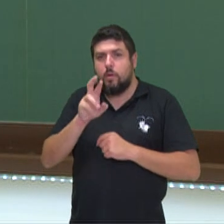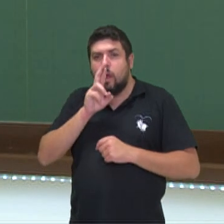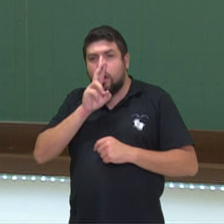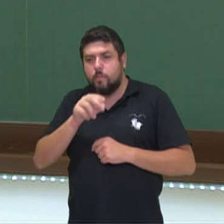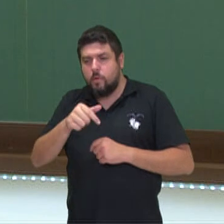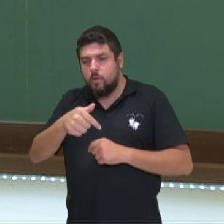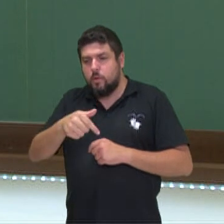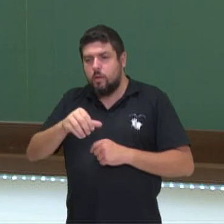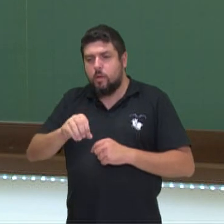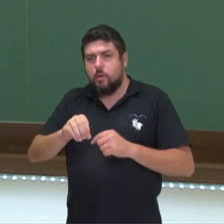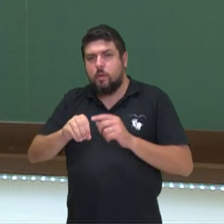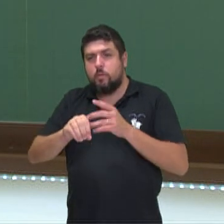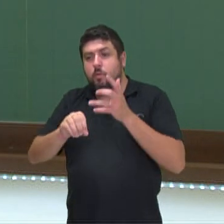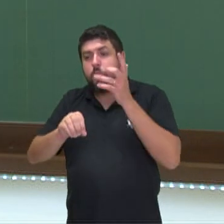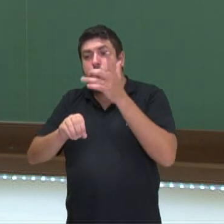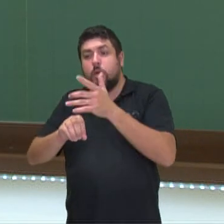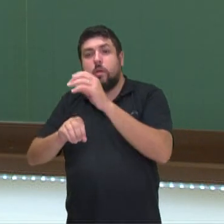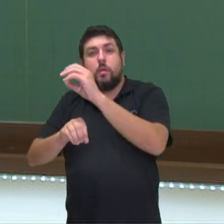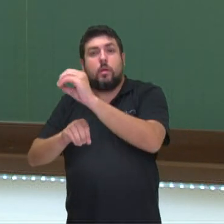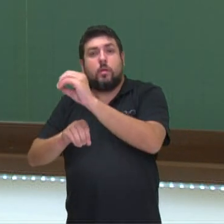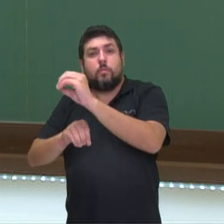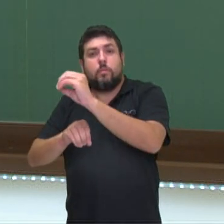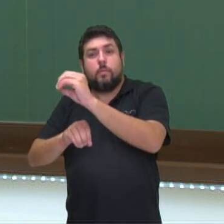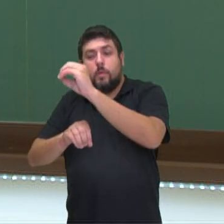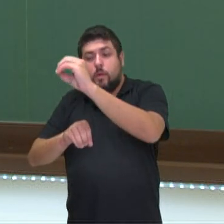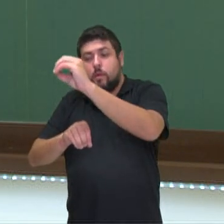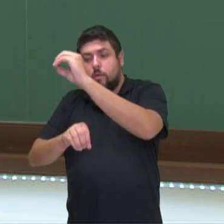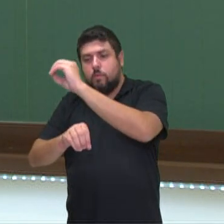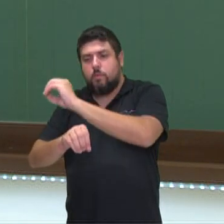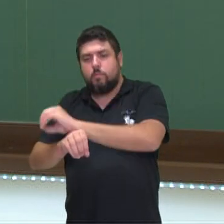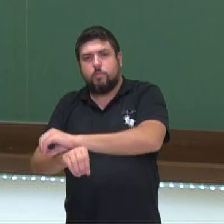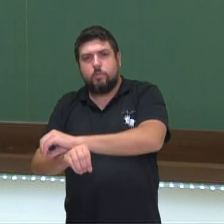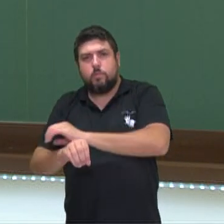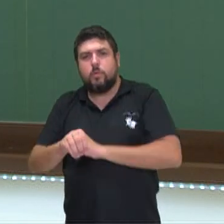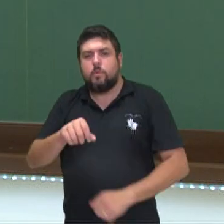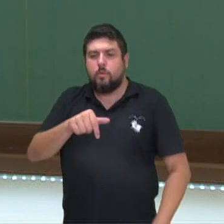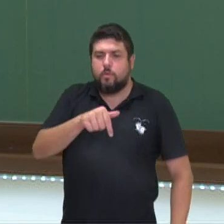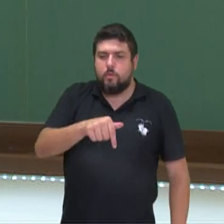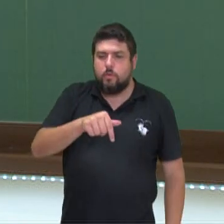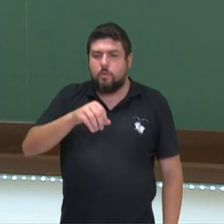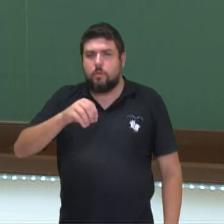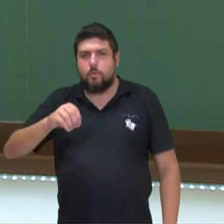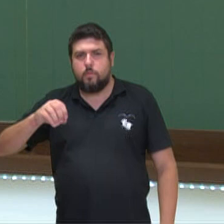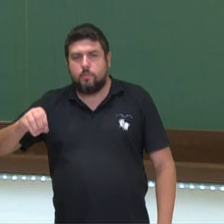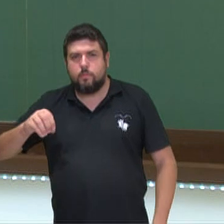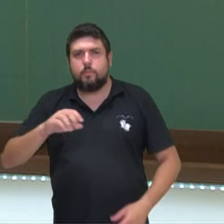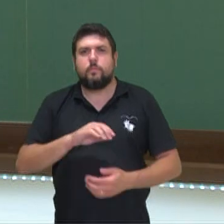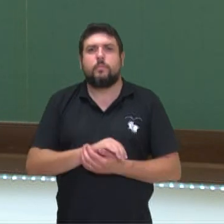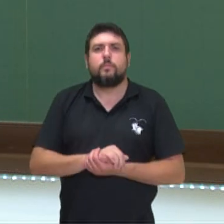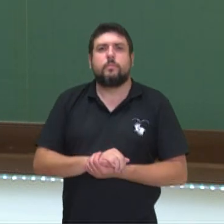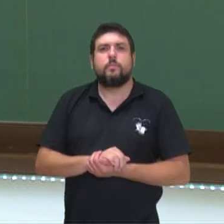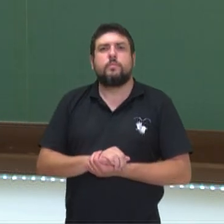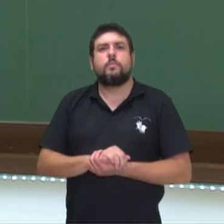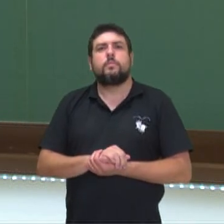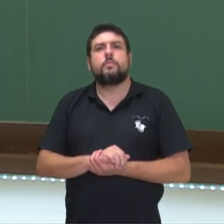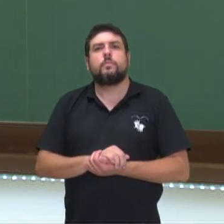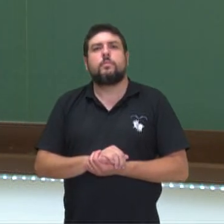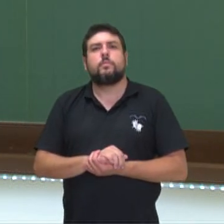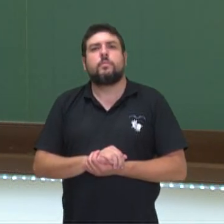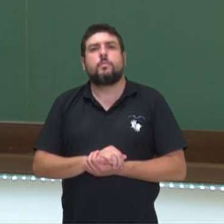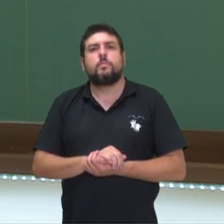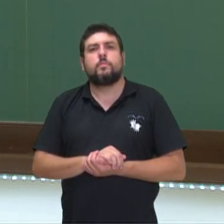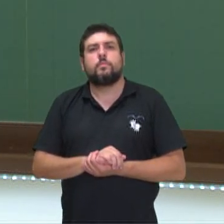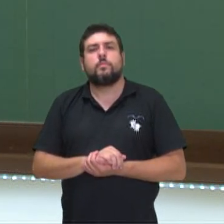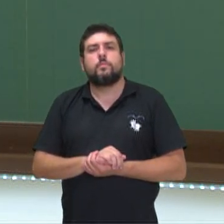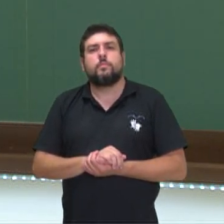cima. O que eu faço? Eu pego esse zerinho e abaixo ele aqui, abaixo ele. Quando eu